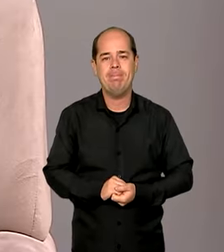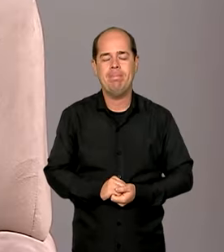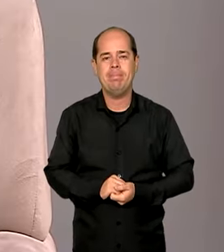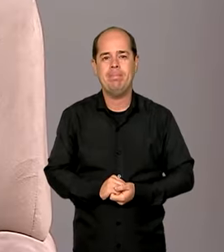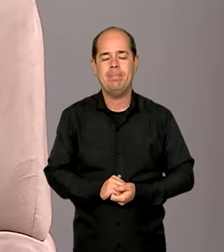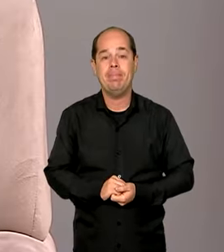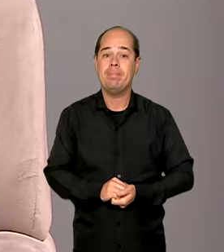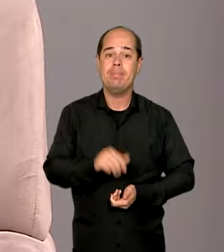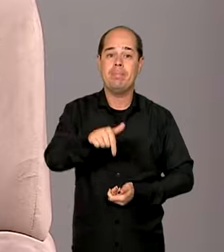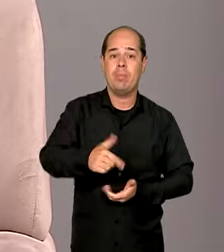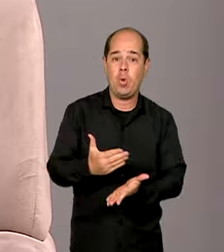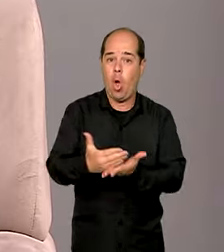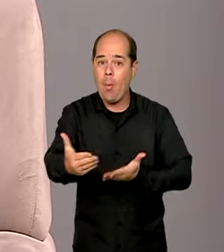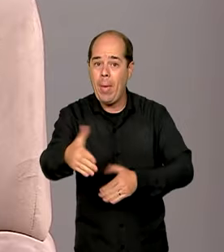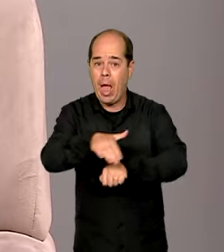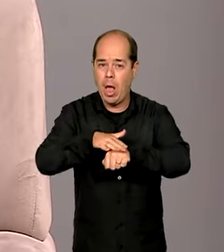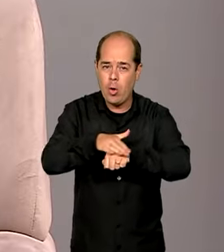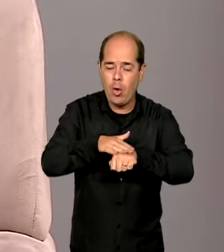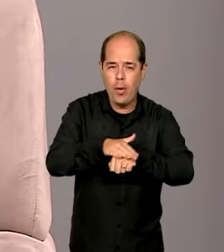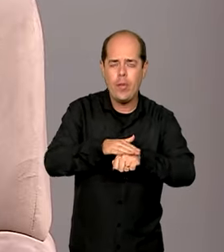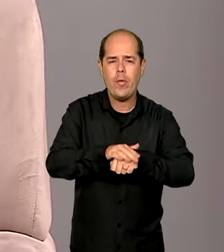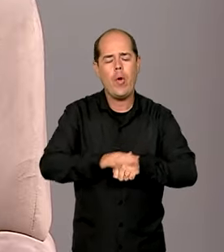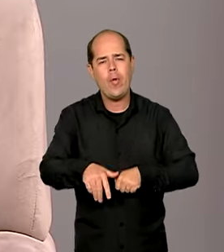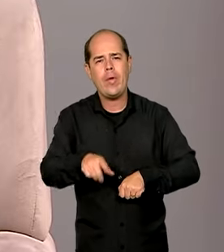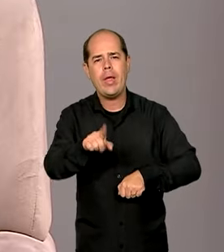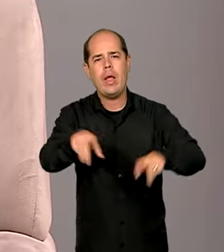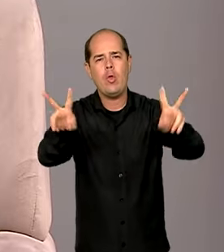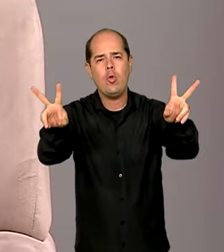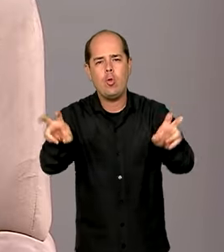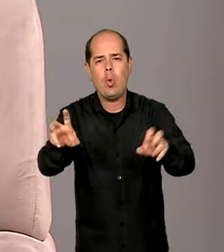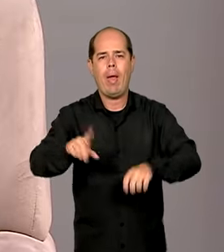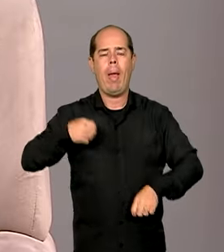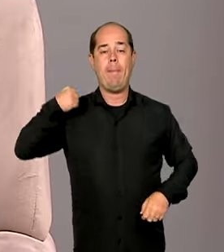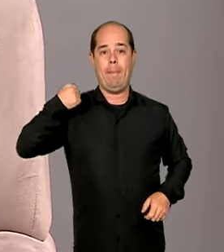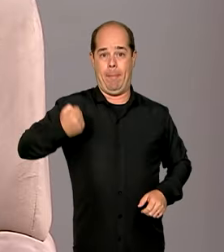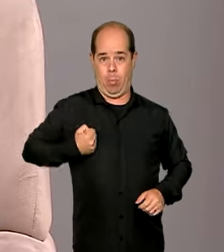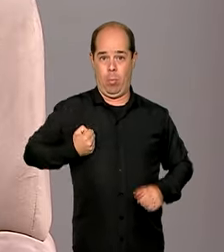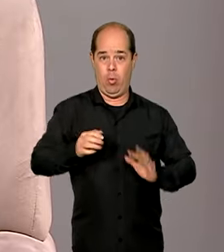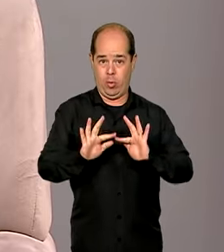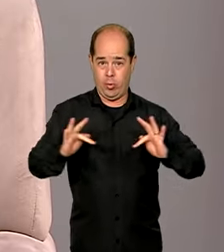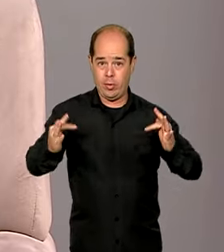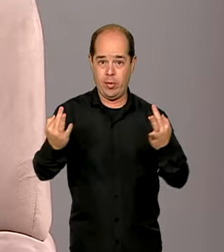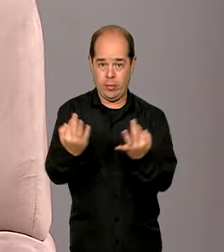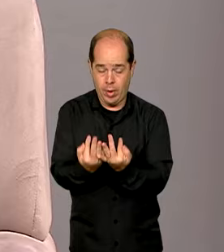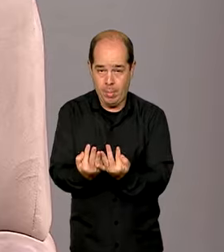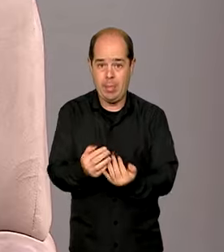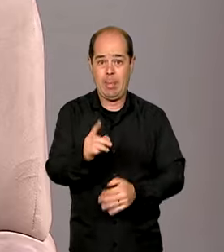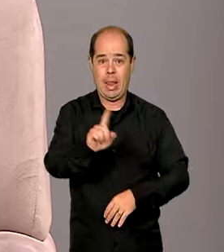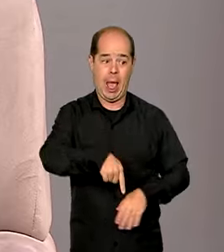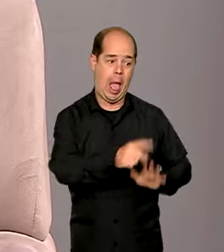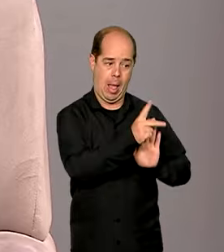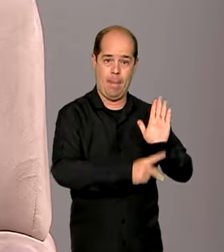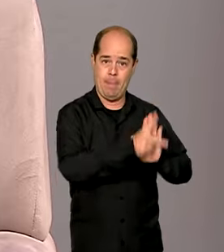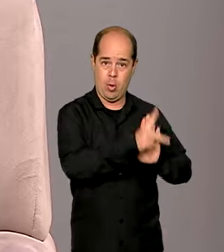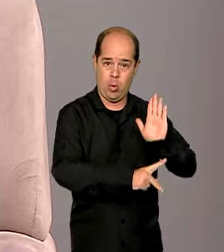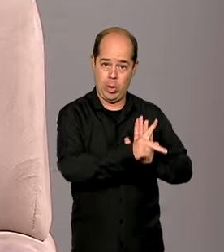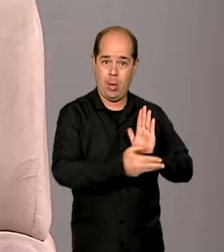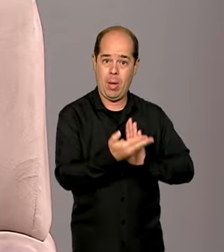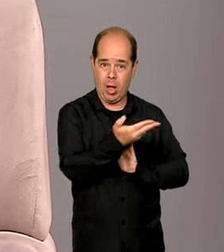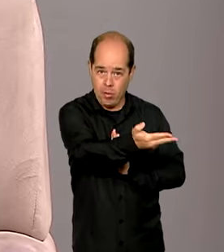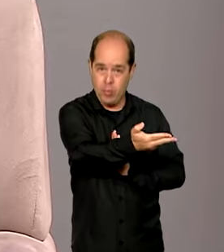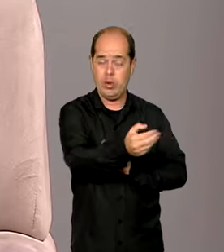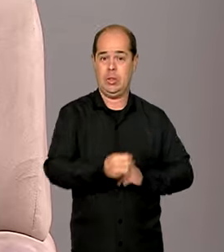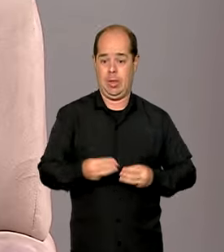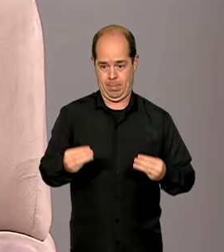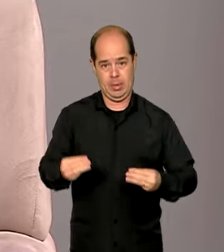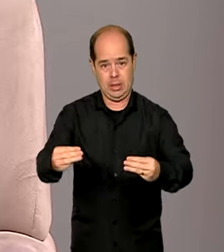nossa conversa aqui falando do Bolsa Família, principal programa, né, da pasta que o senhor comanda. Ele foi retomado nesse governo e agora em